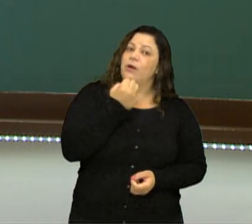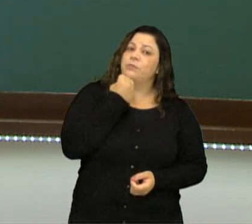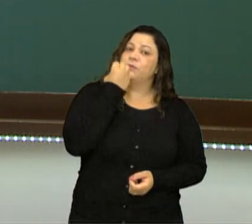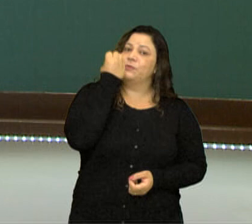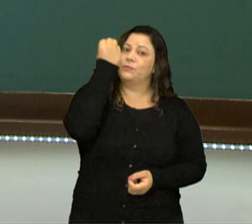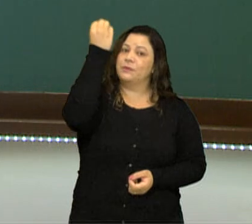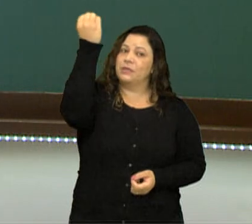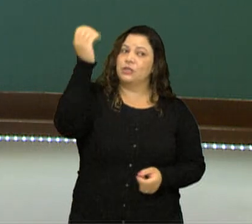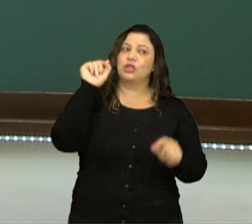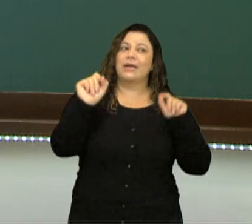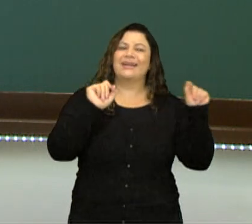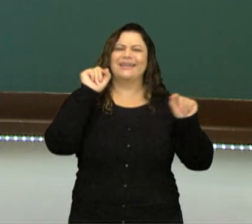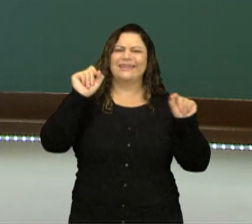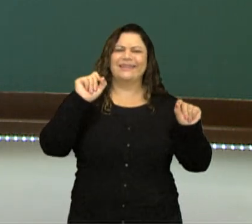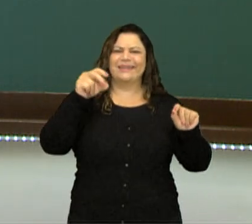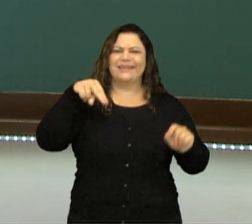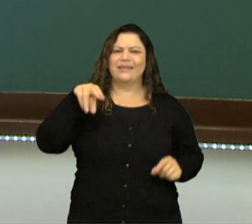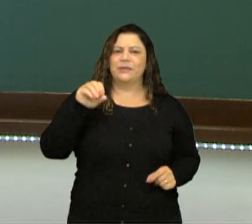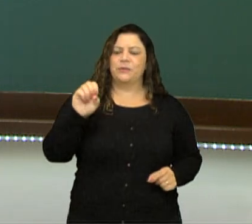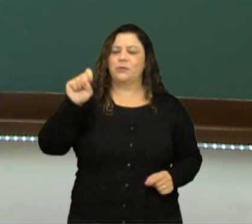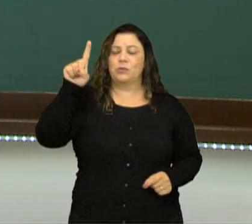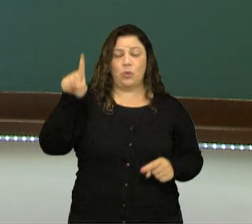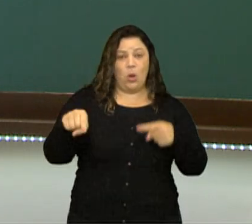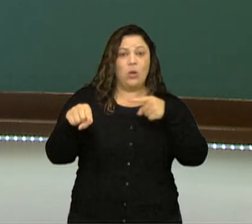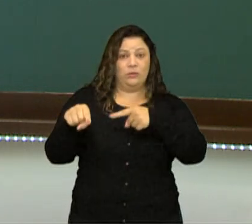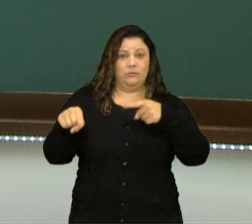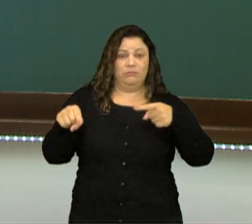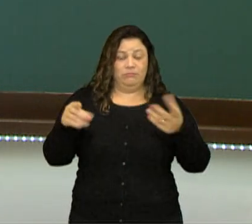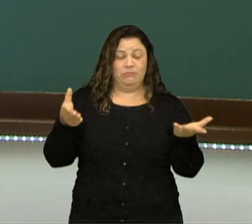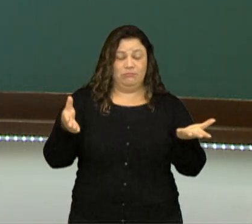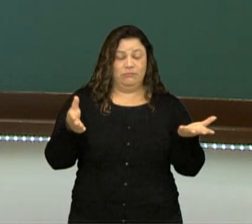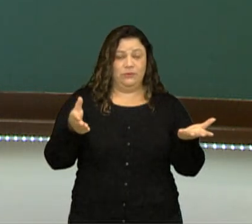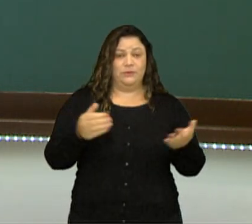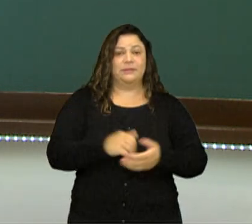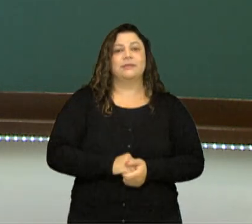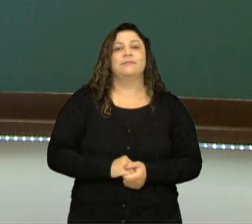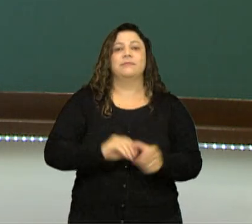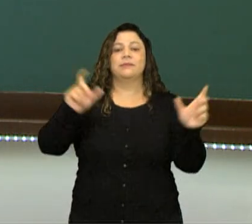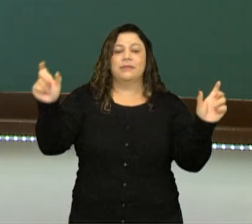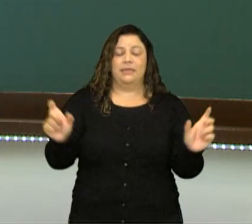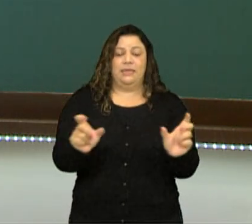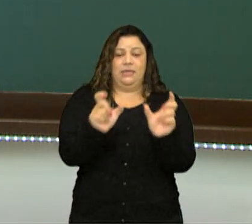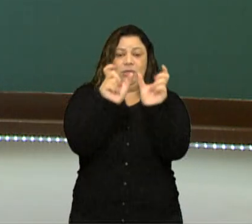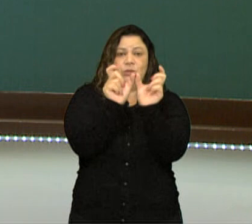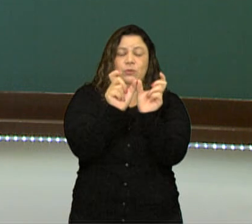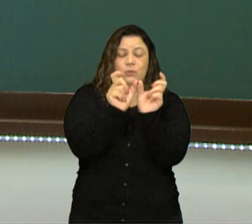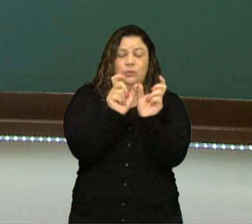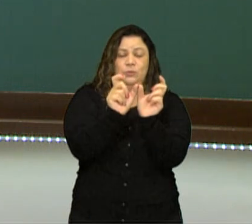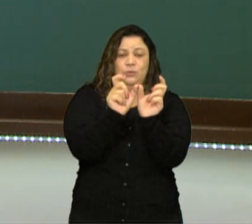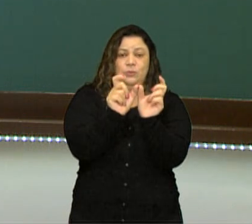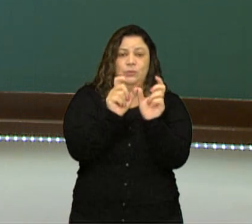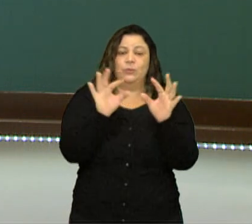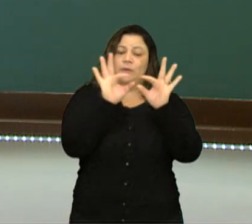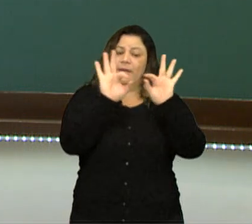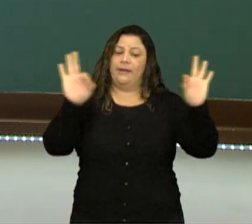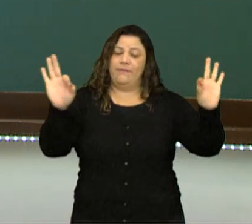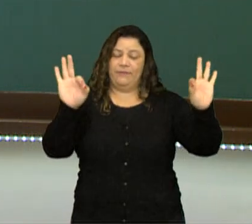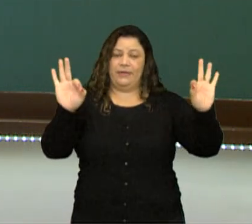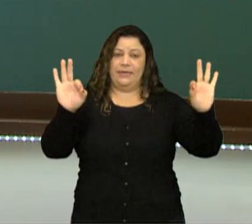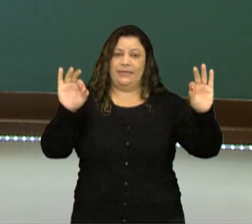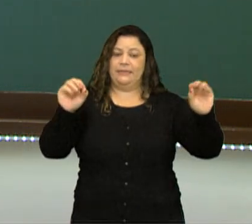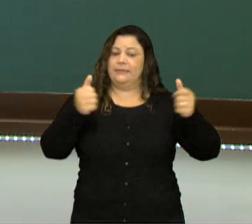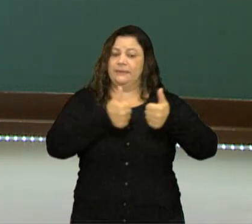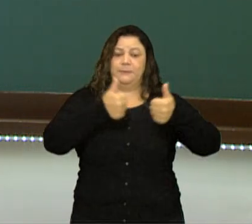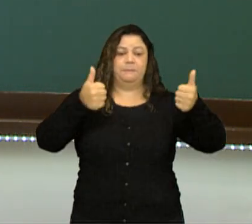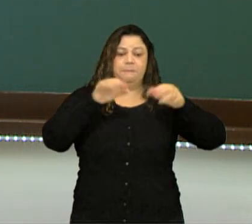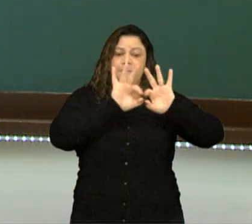nós, um sujeito oculto, a forma verbal e um adjunto aí, uma circunstância. A frase está completa, a oração